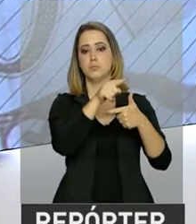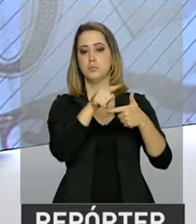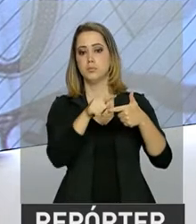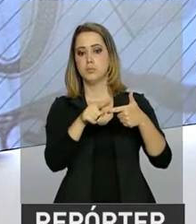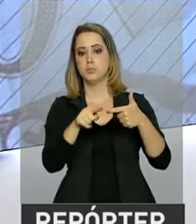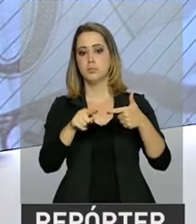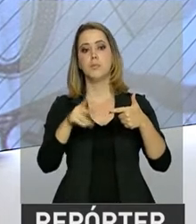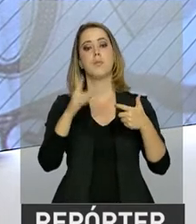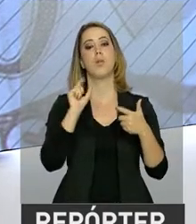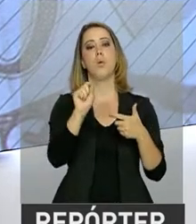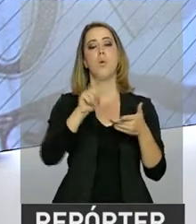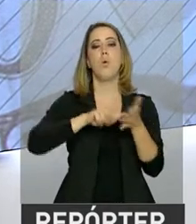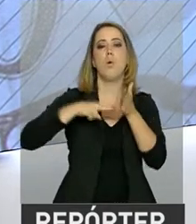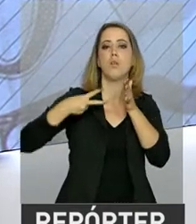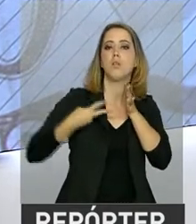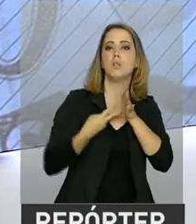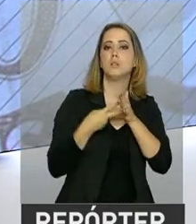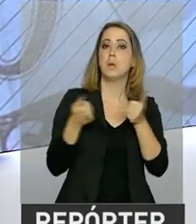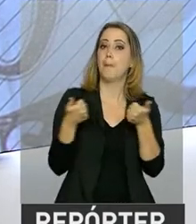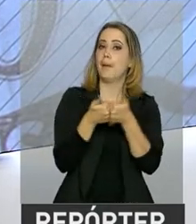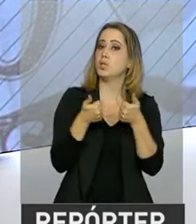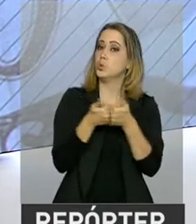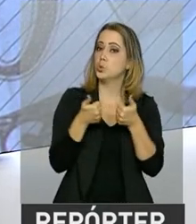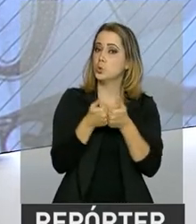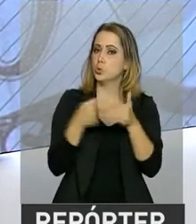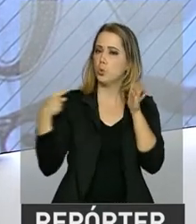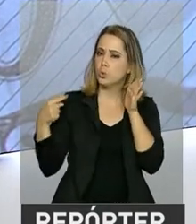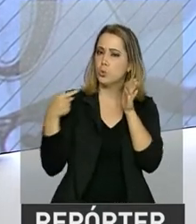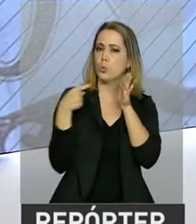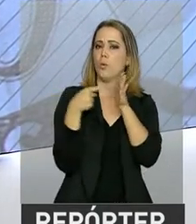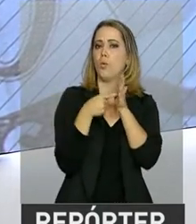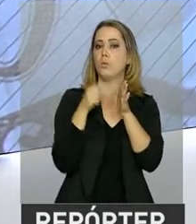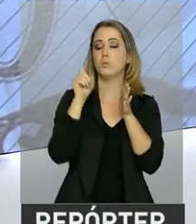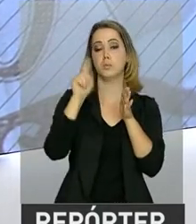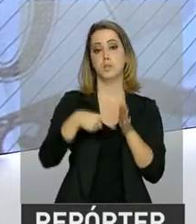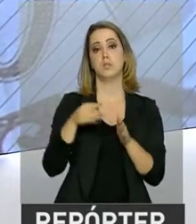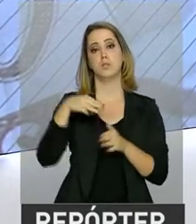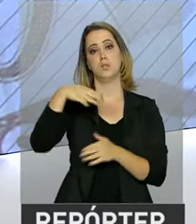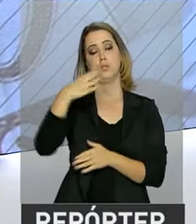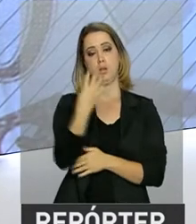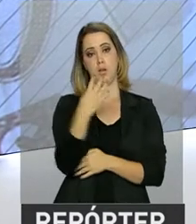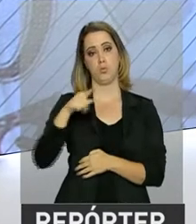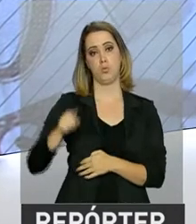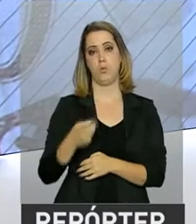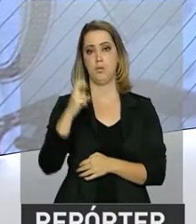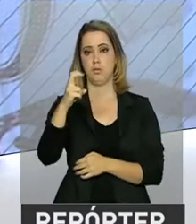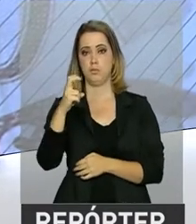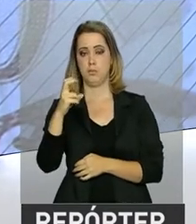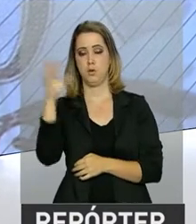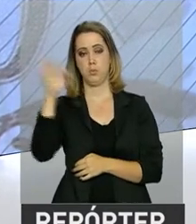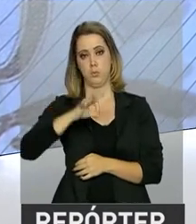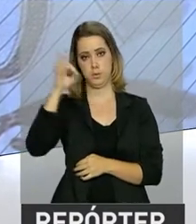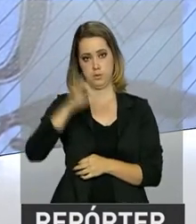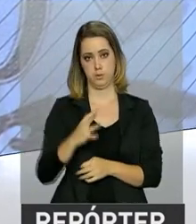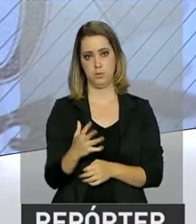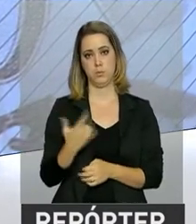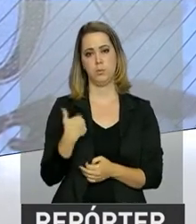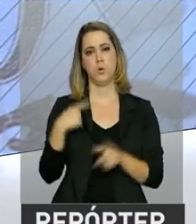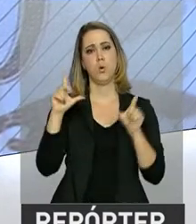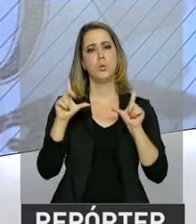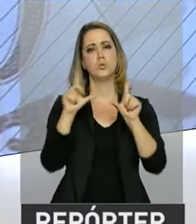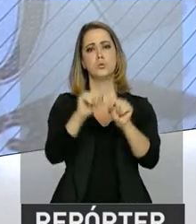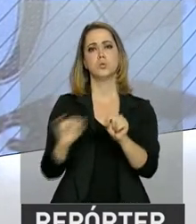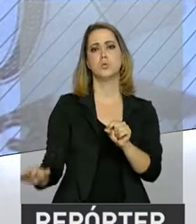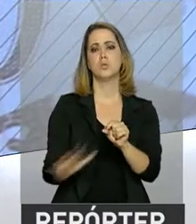4,71% este ano, ou seja, mais próxima do centro da meta, que é 4,5%. E com a queda na estimativa